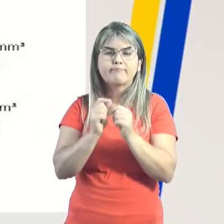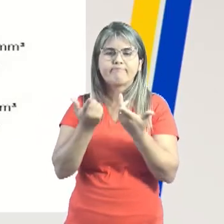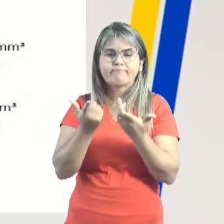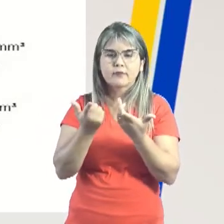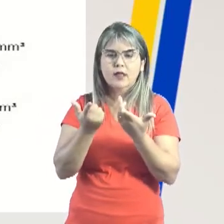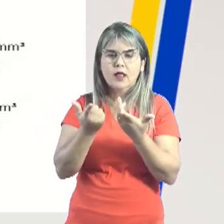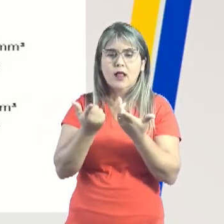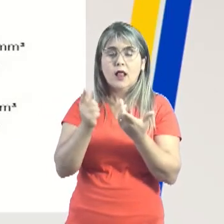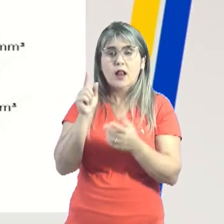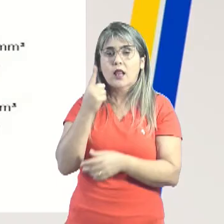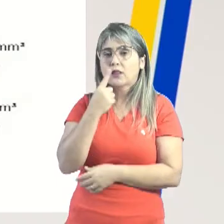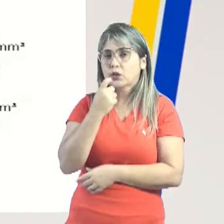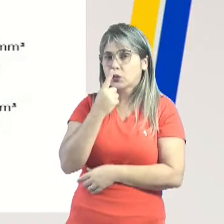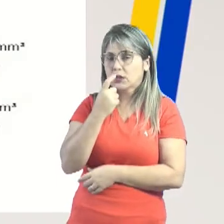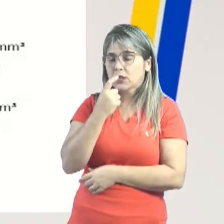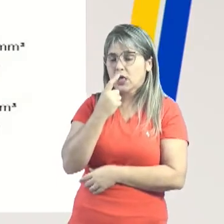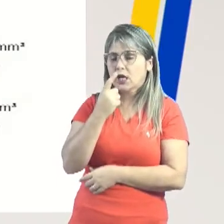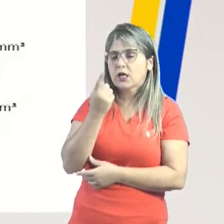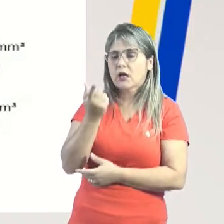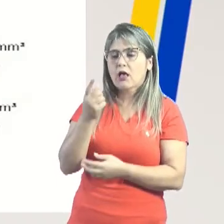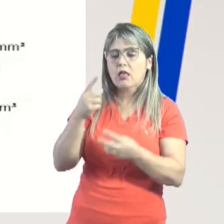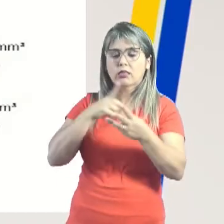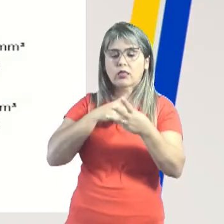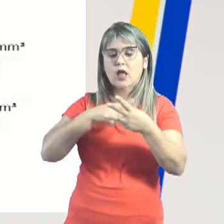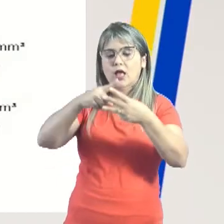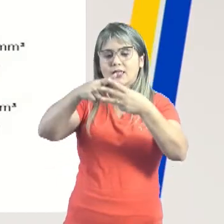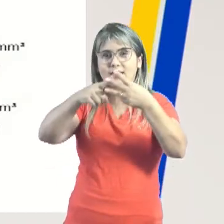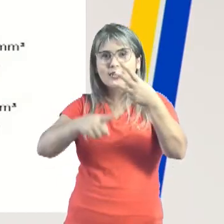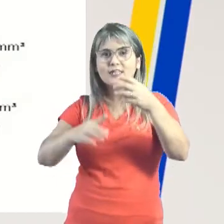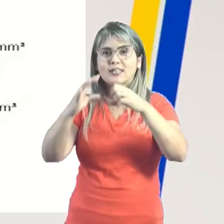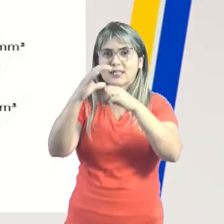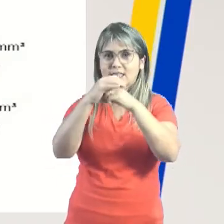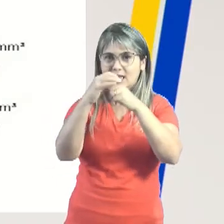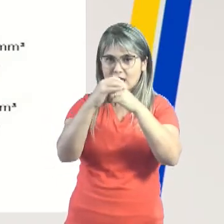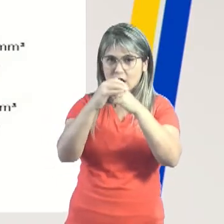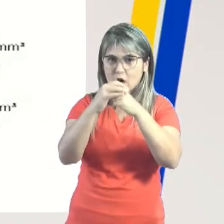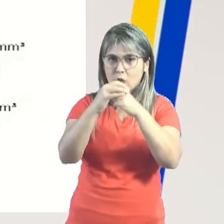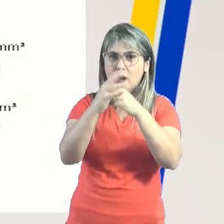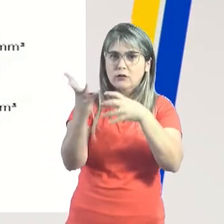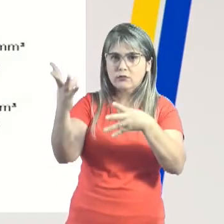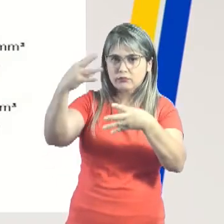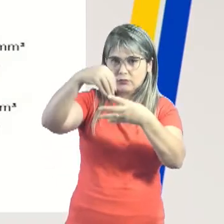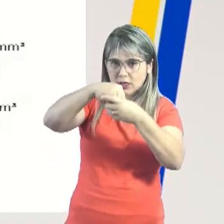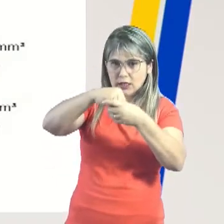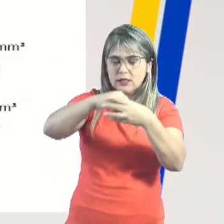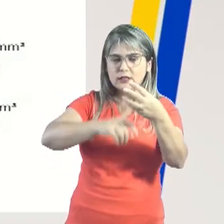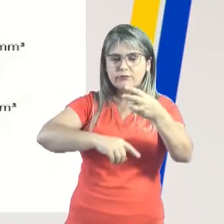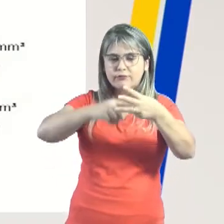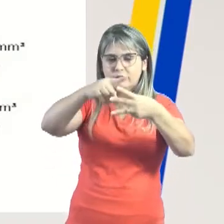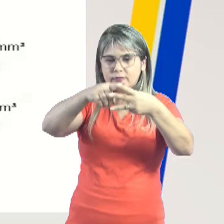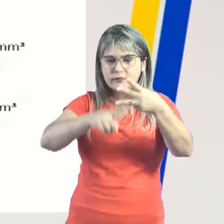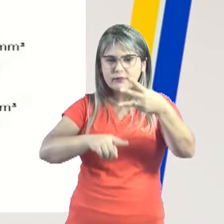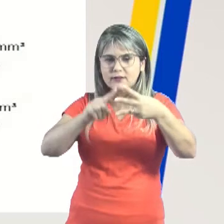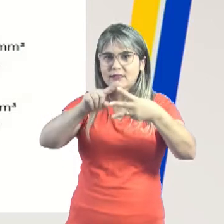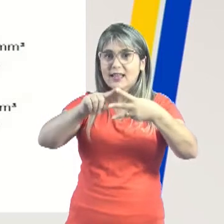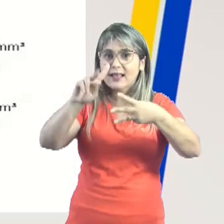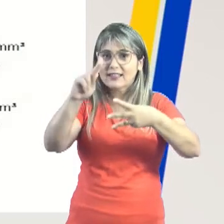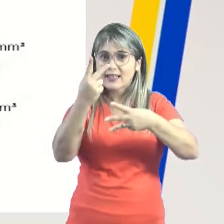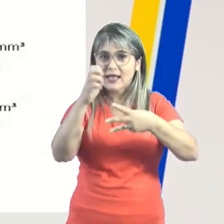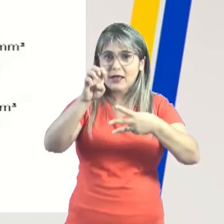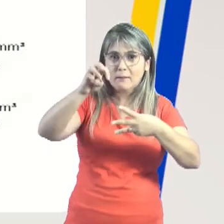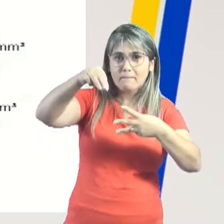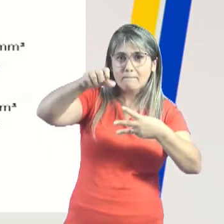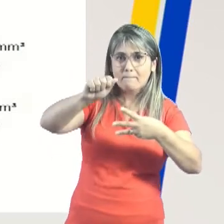sangue lá nós temos as três células sanguíneas. As hemácias, que são as células vermelhas, os leucócitos, que são as